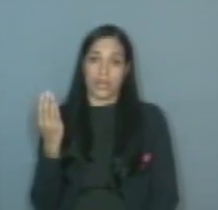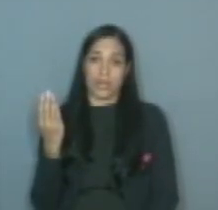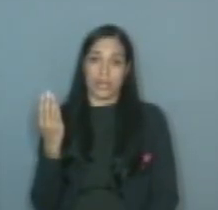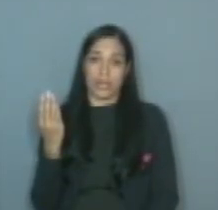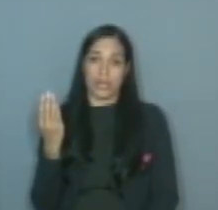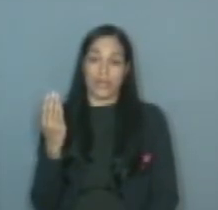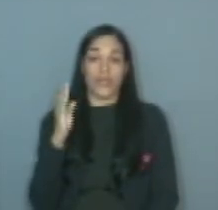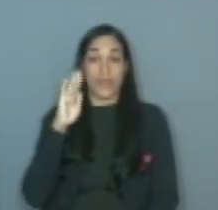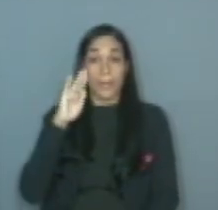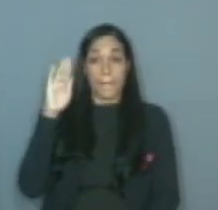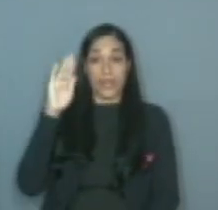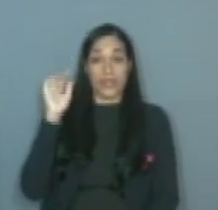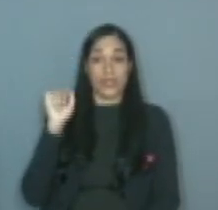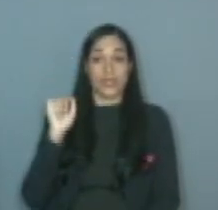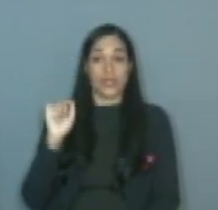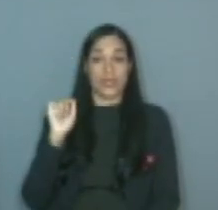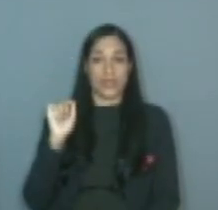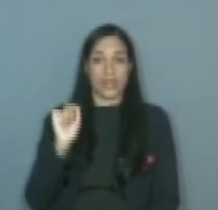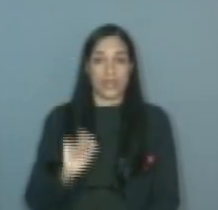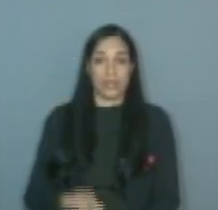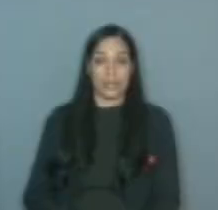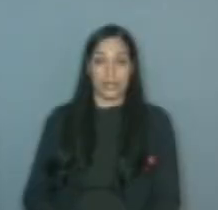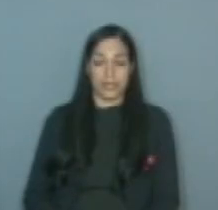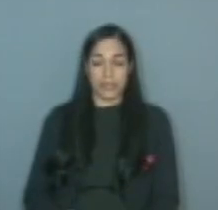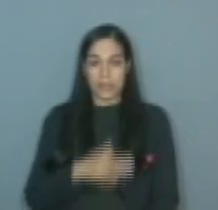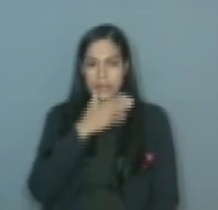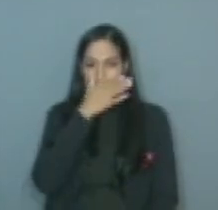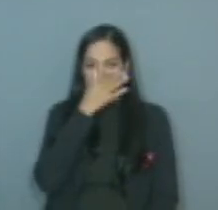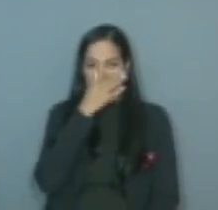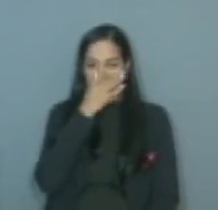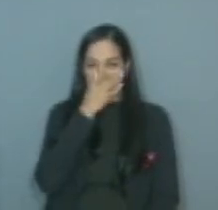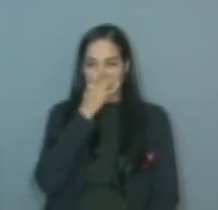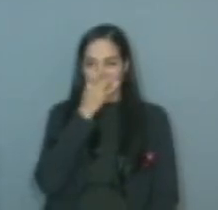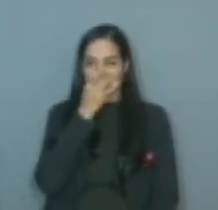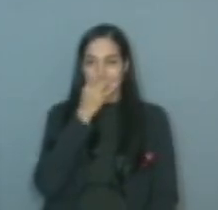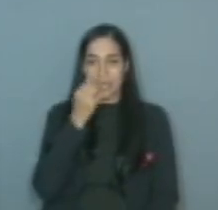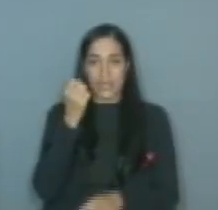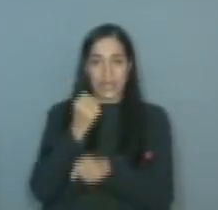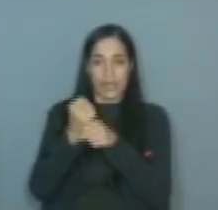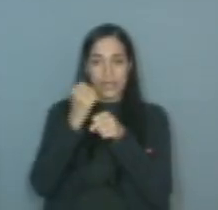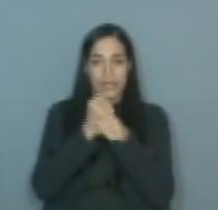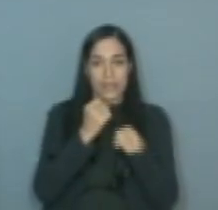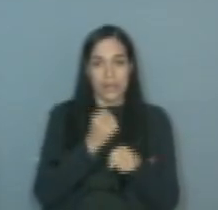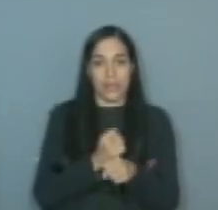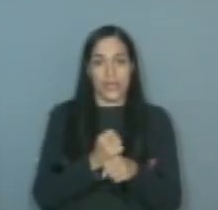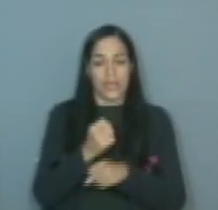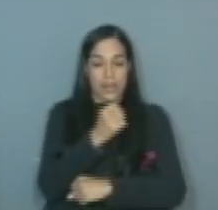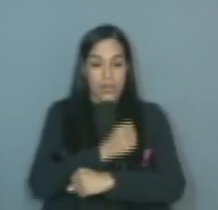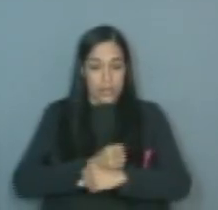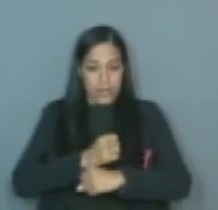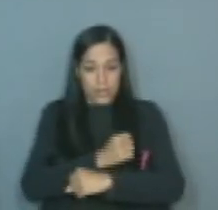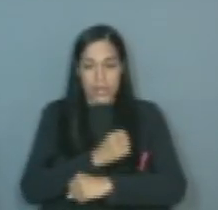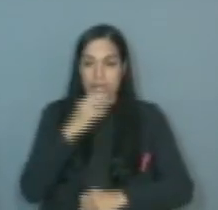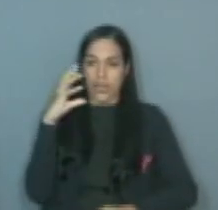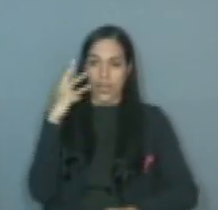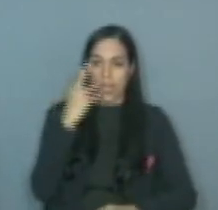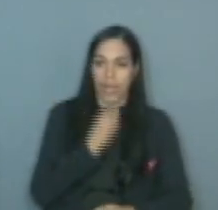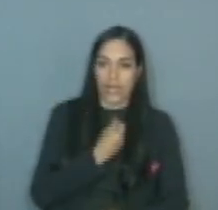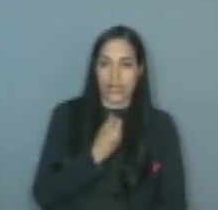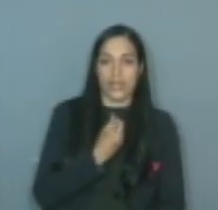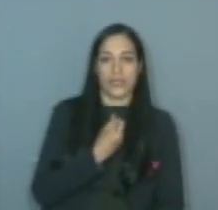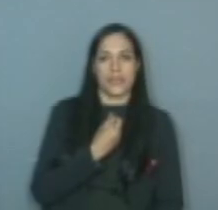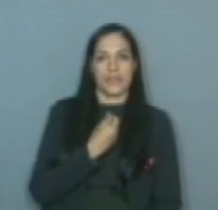vou dar prioridade a quê? Não vai adiantar eu reformar a cozinha, deixar ela linda, e o